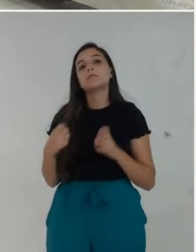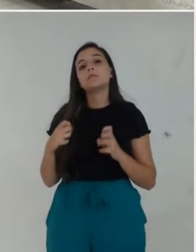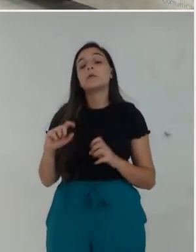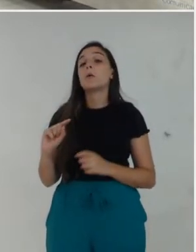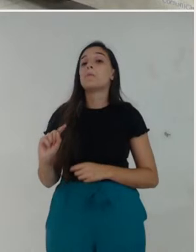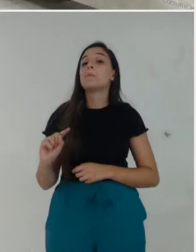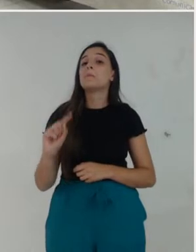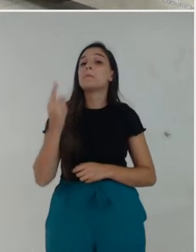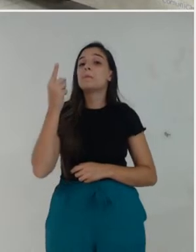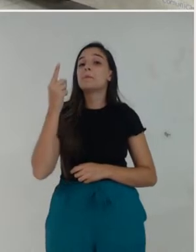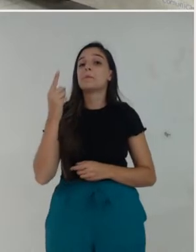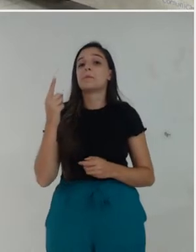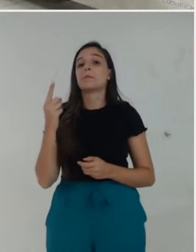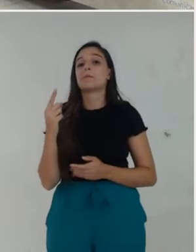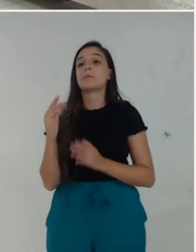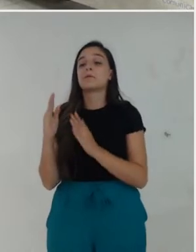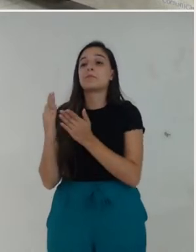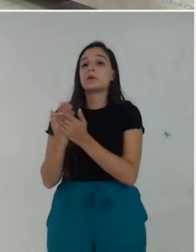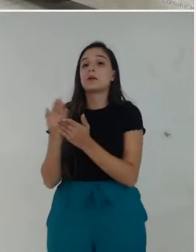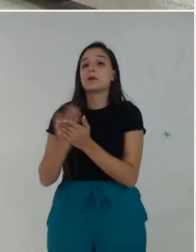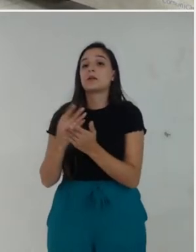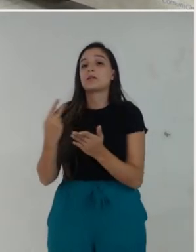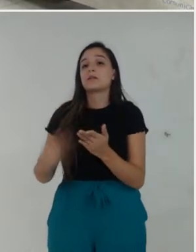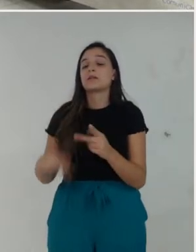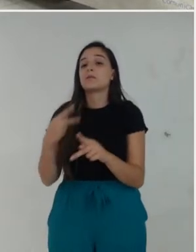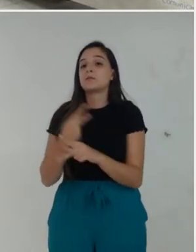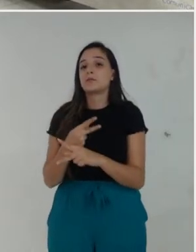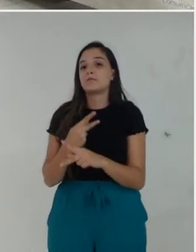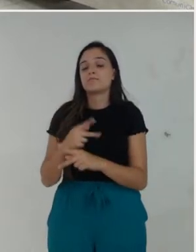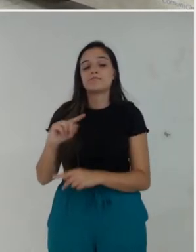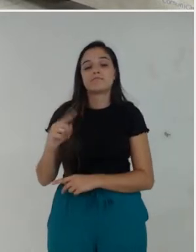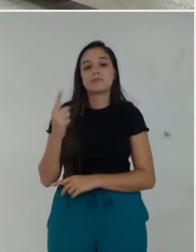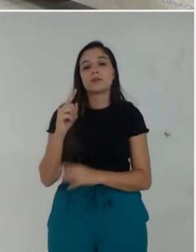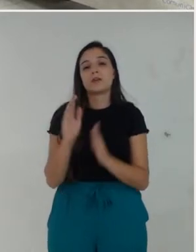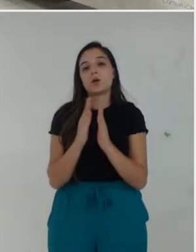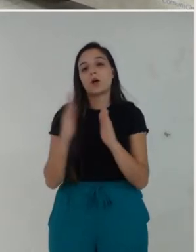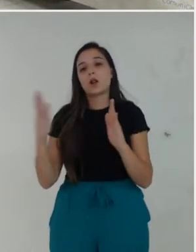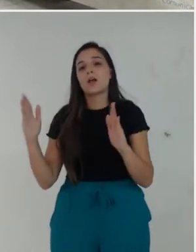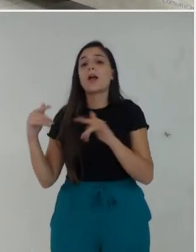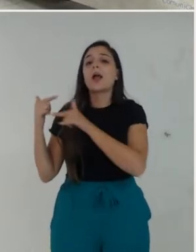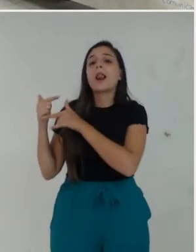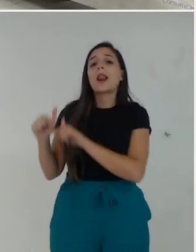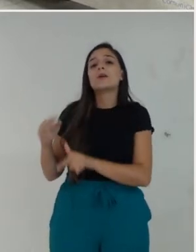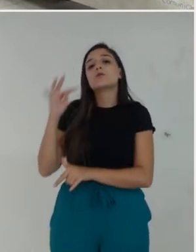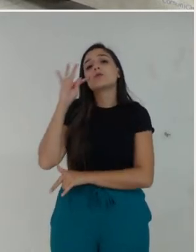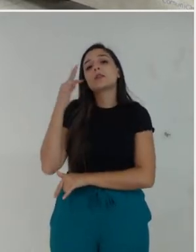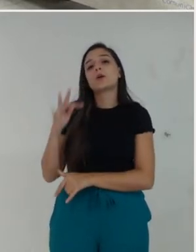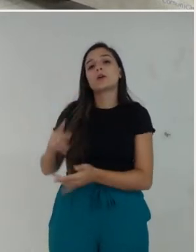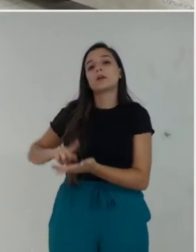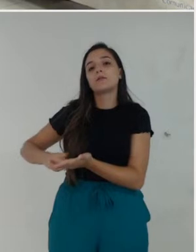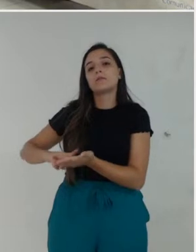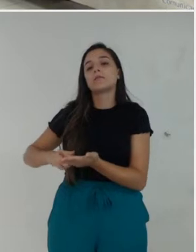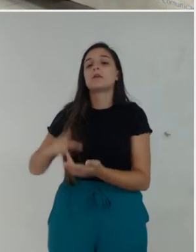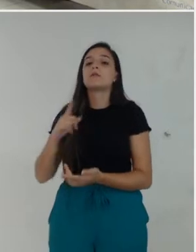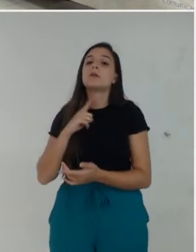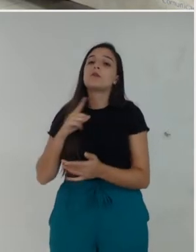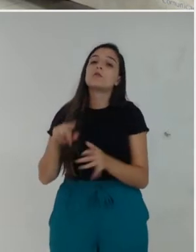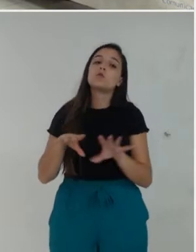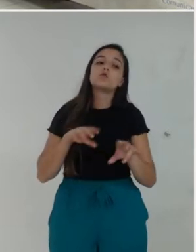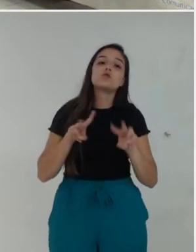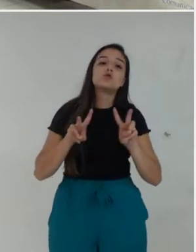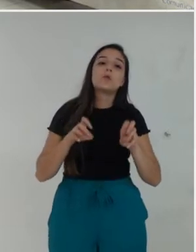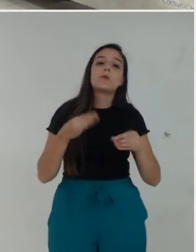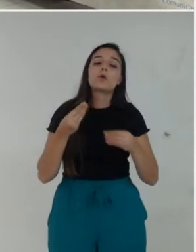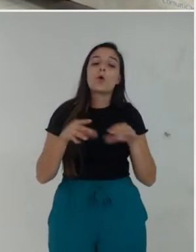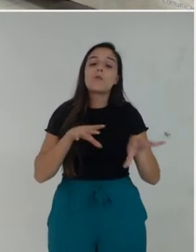primeira coleção da Abreget, que são os clássicos da teoria da tradução. São livros que perpassam tanto a formação dos